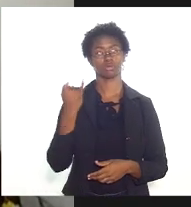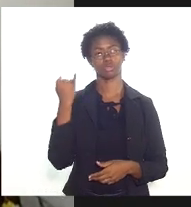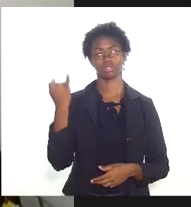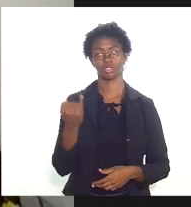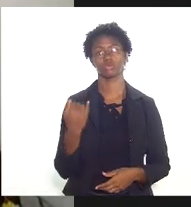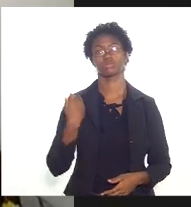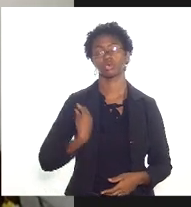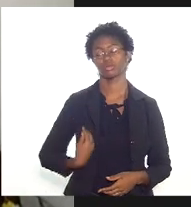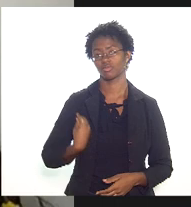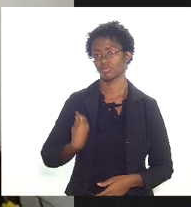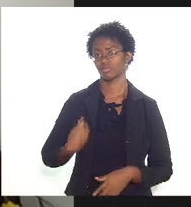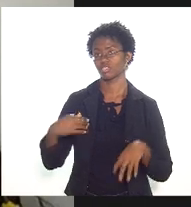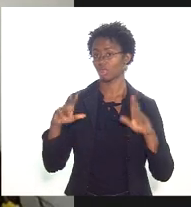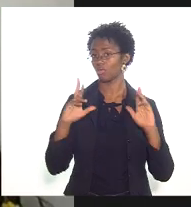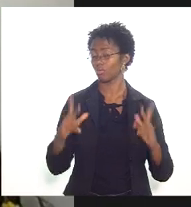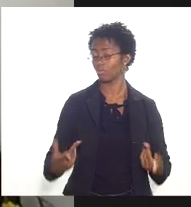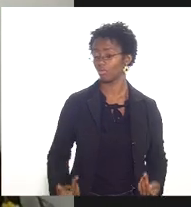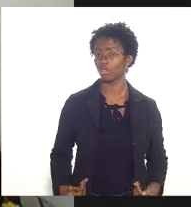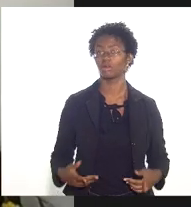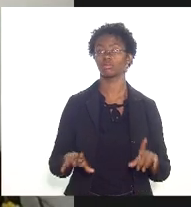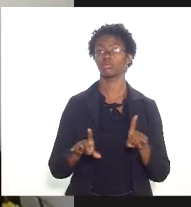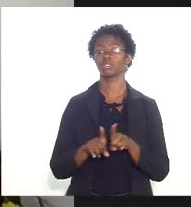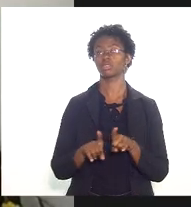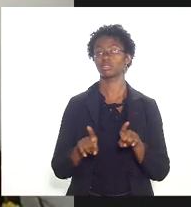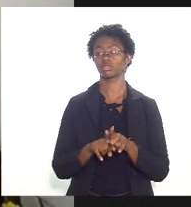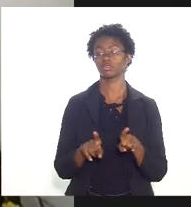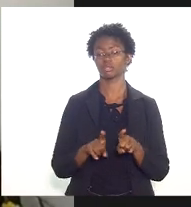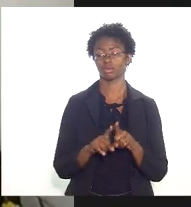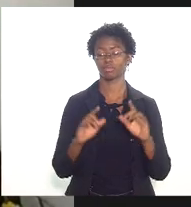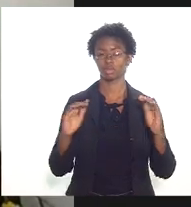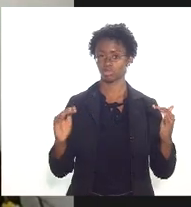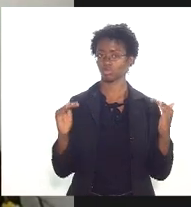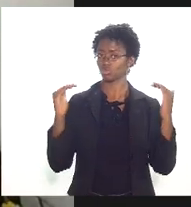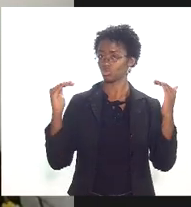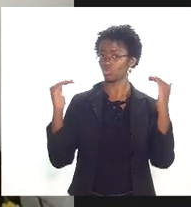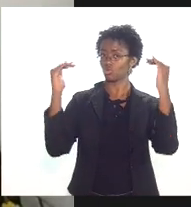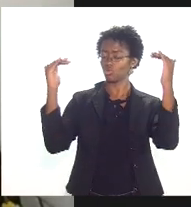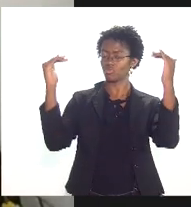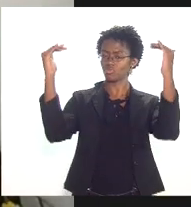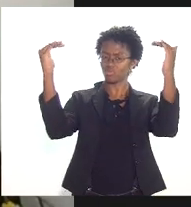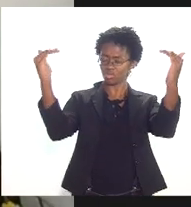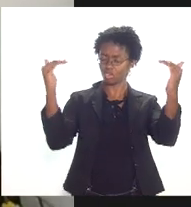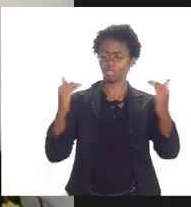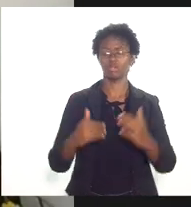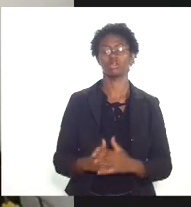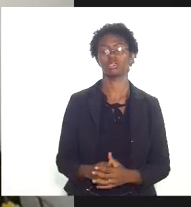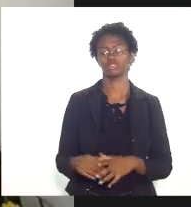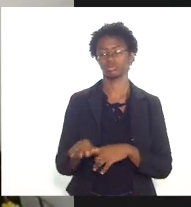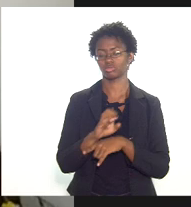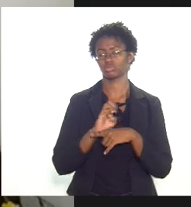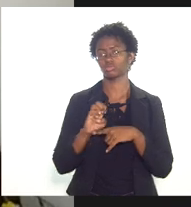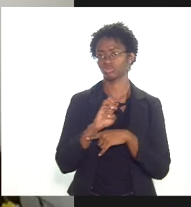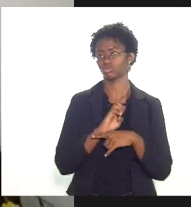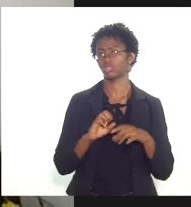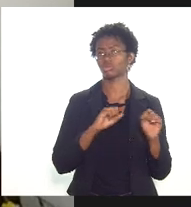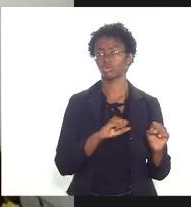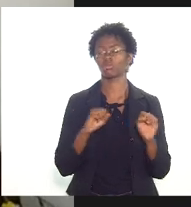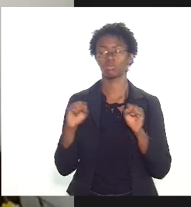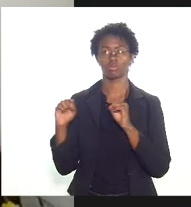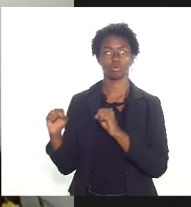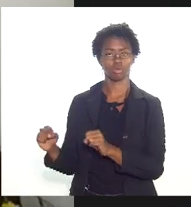só para sobre a sobrevivência humana mas para a soberania a soberania dos Estados para